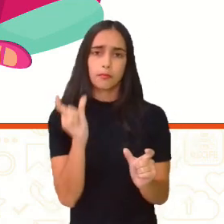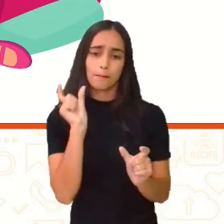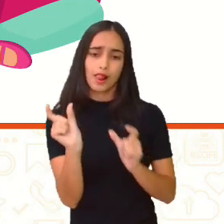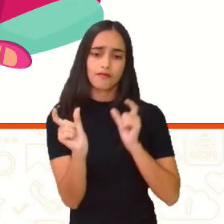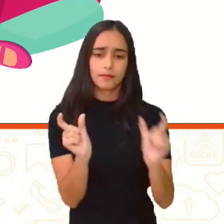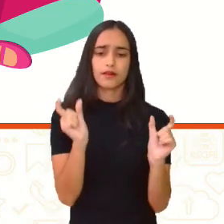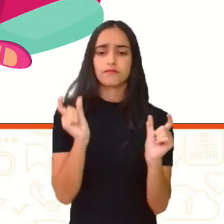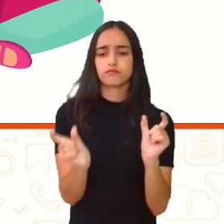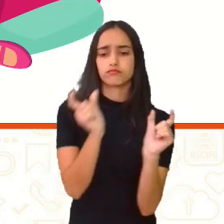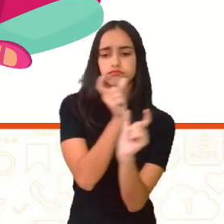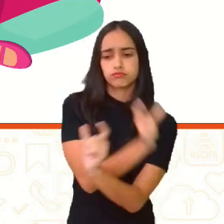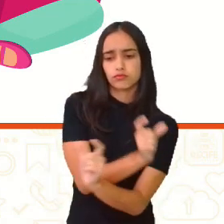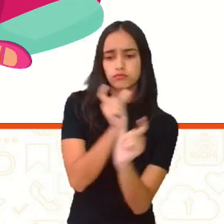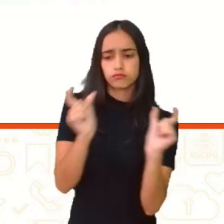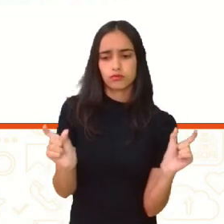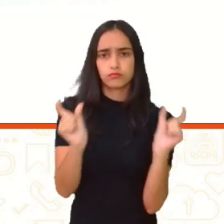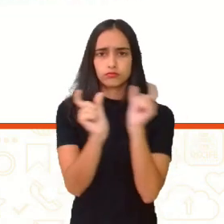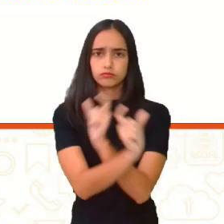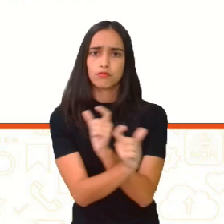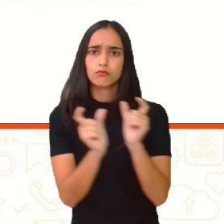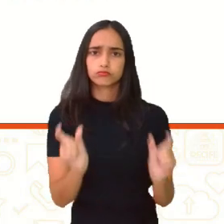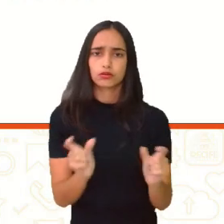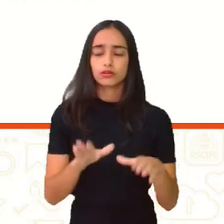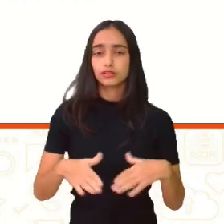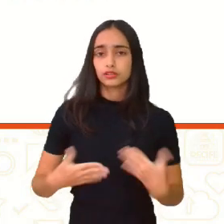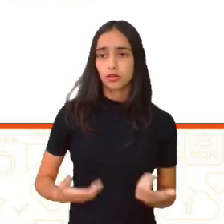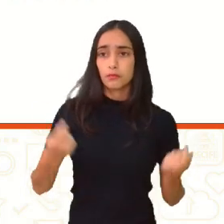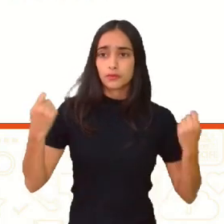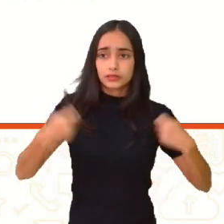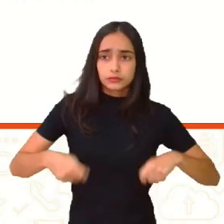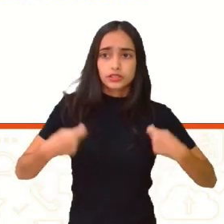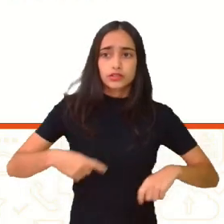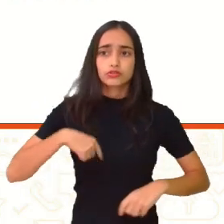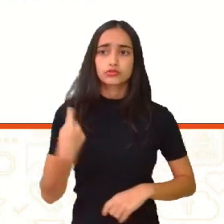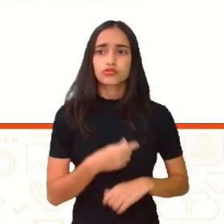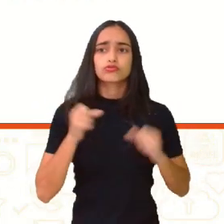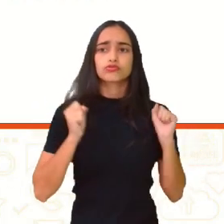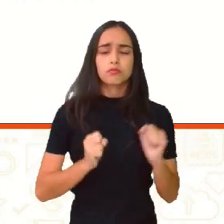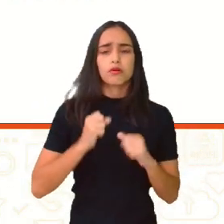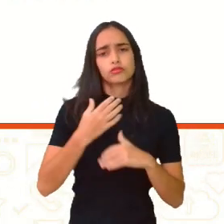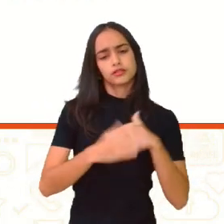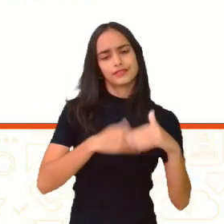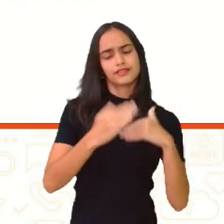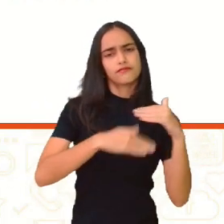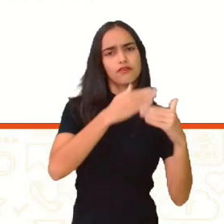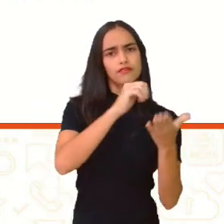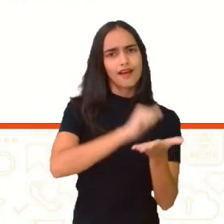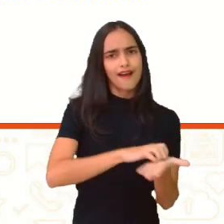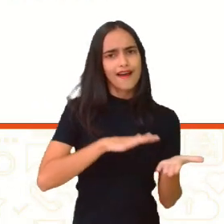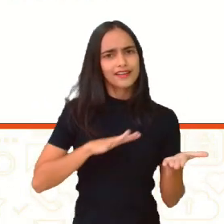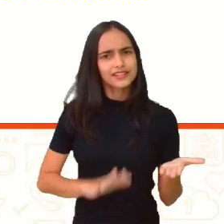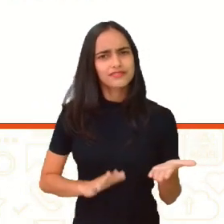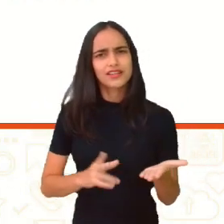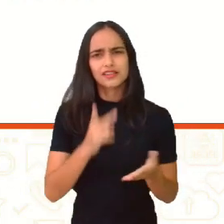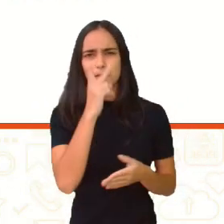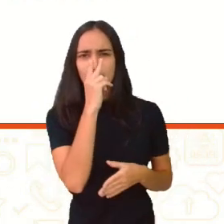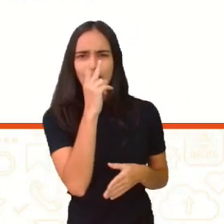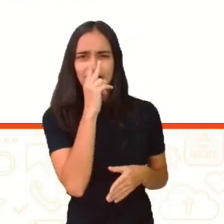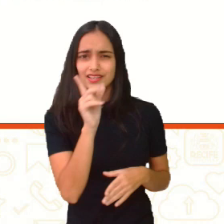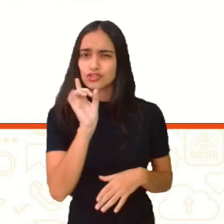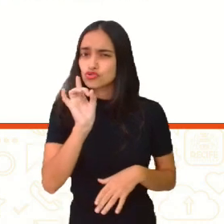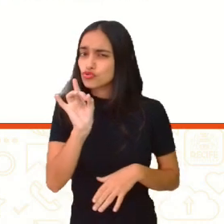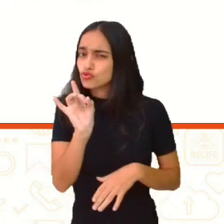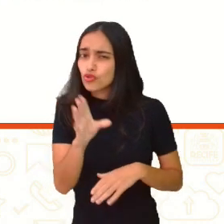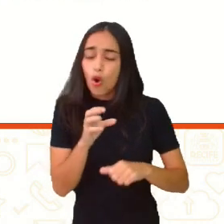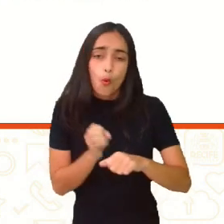para essa necessidade, né, a gente pode desenvolver, né, atividades assim, parecidas. É uma sugestão